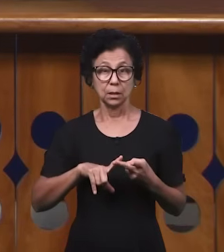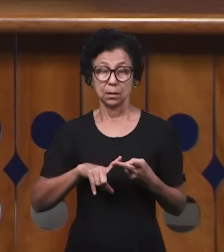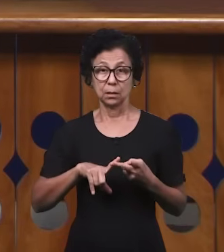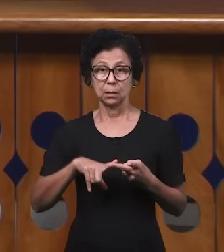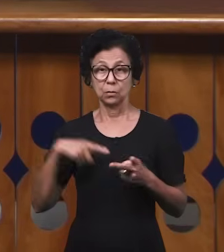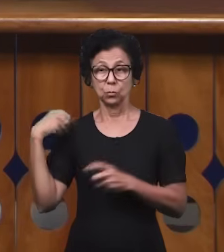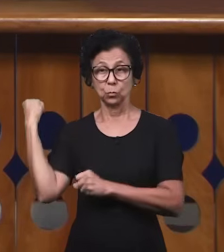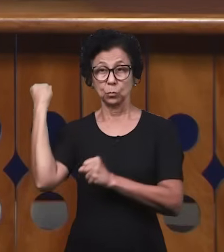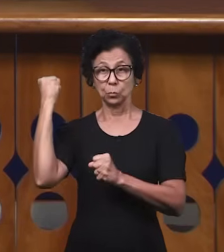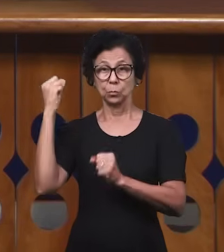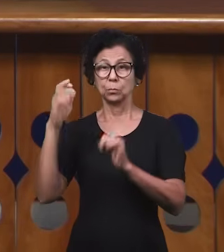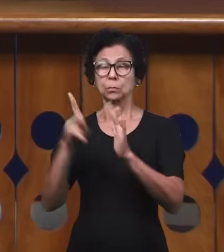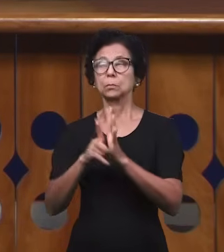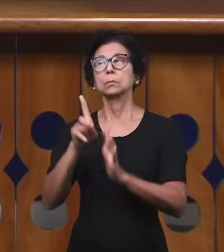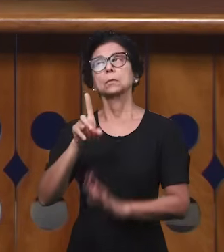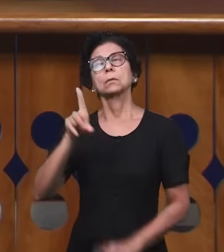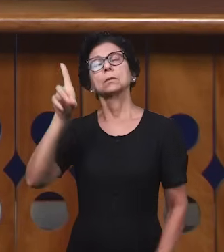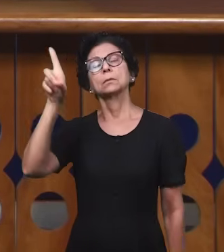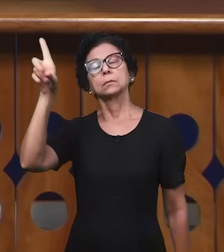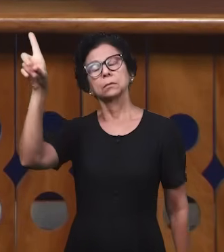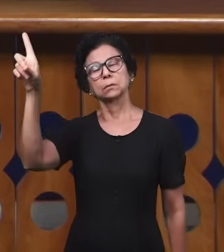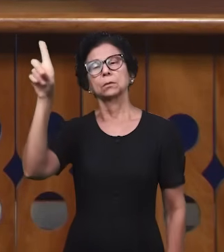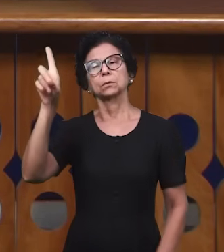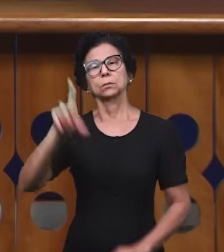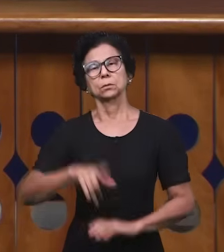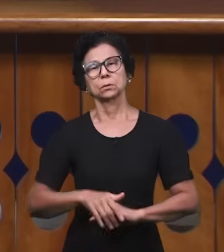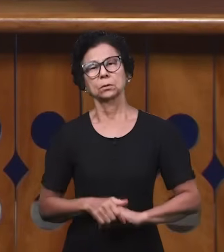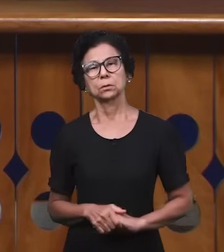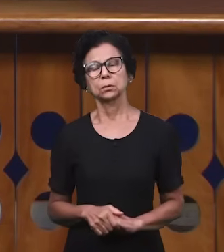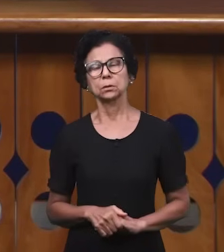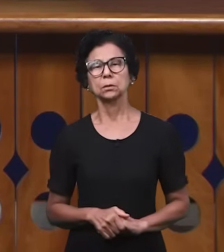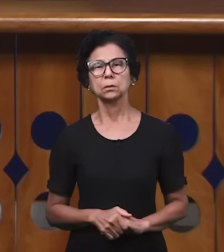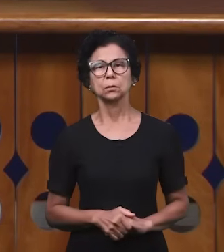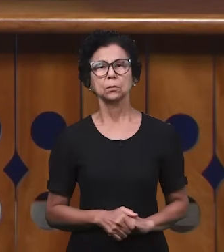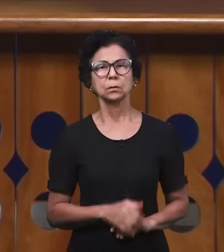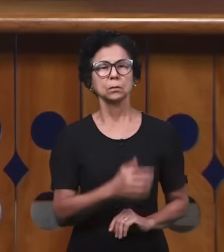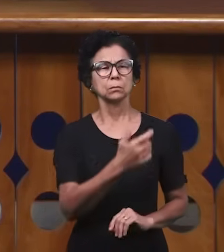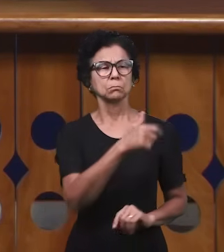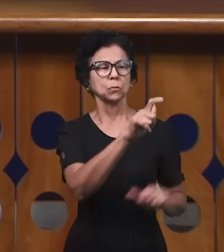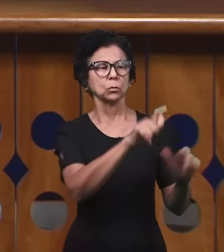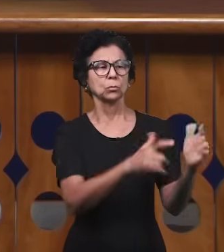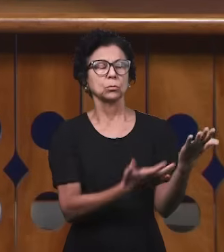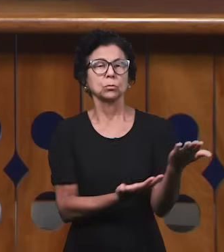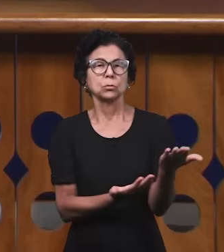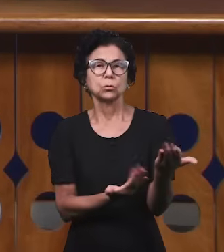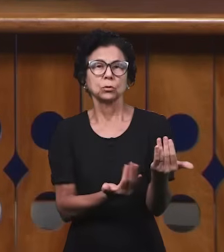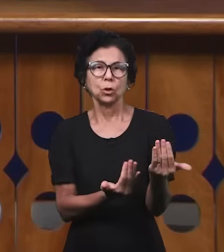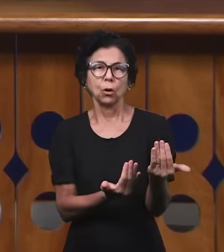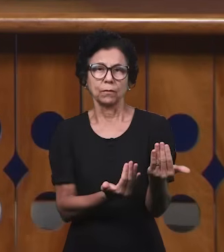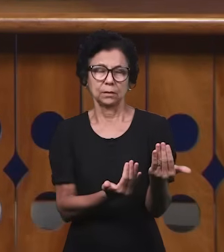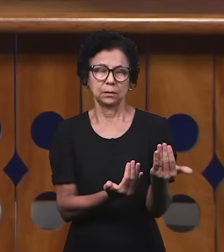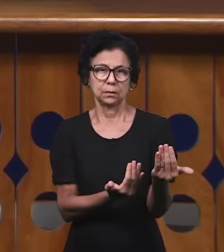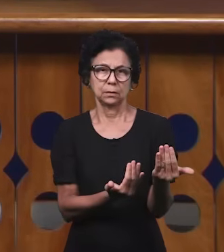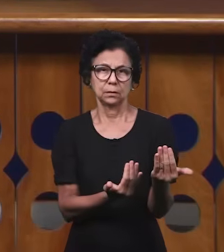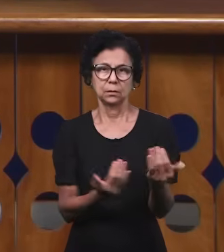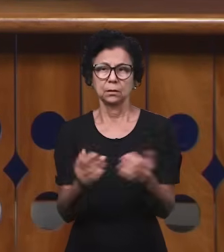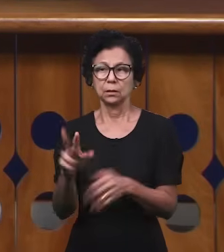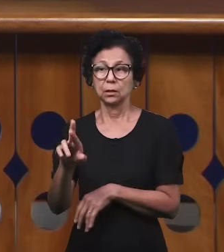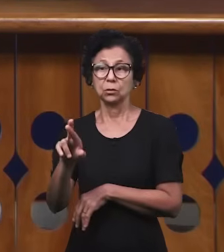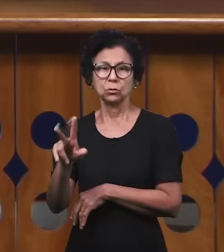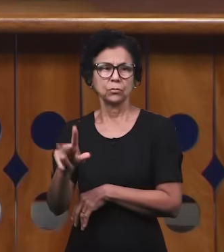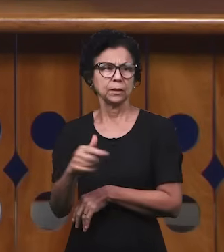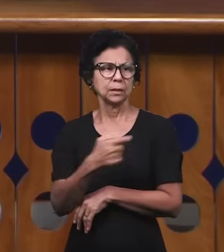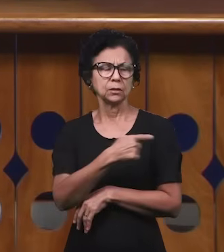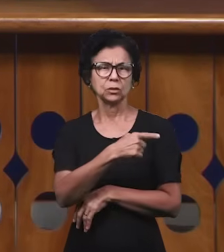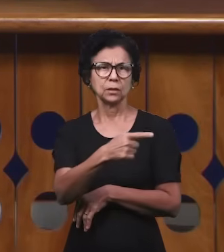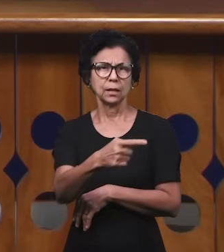Deus. Por que Daniel se diferenciava dos demais jovens da sua época? Por que isso? Porque